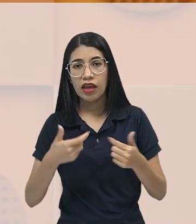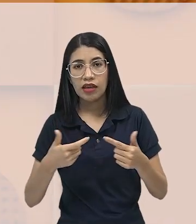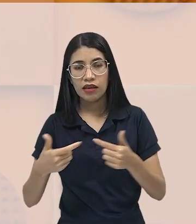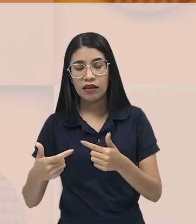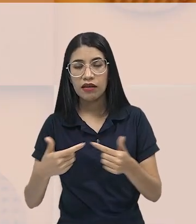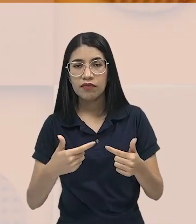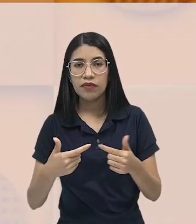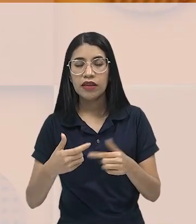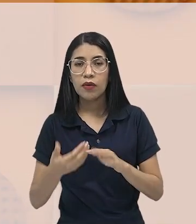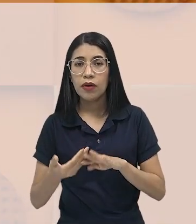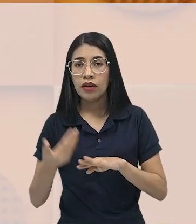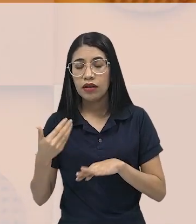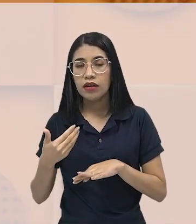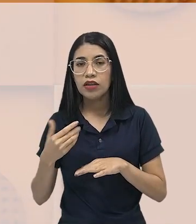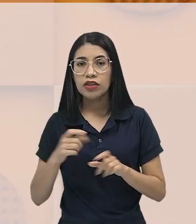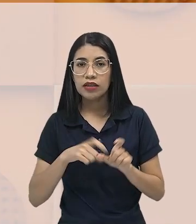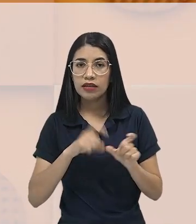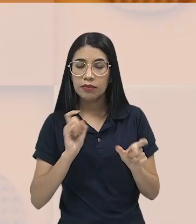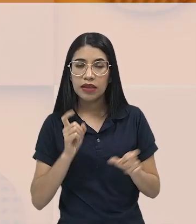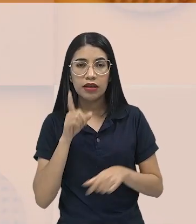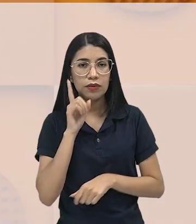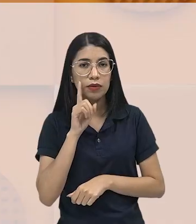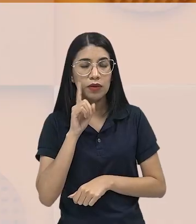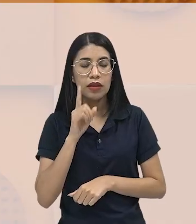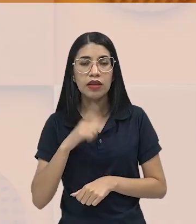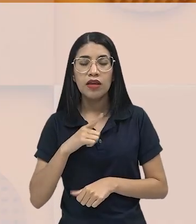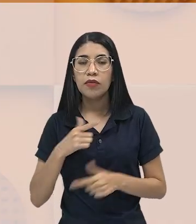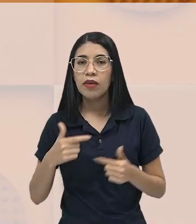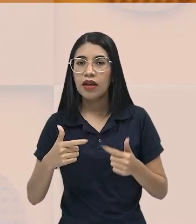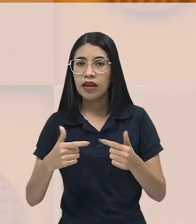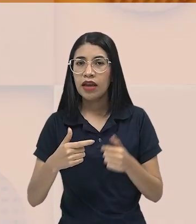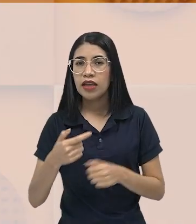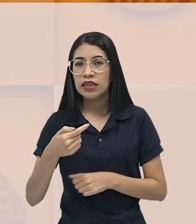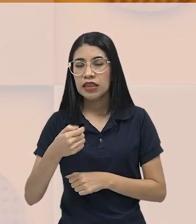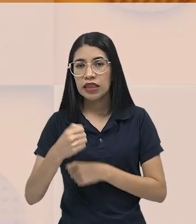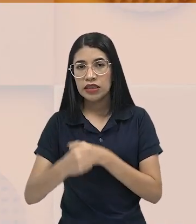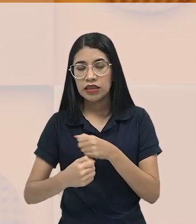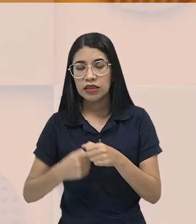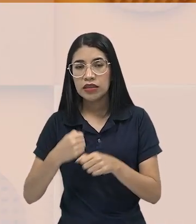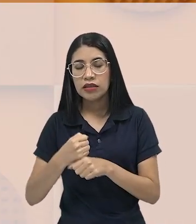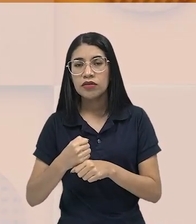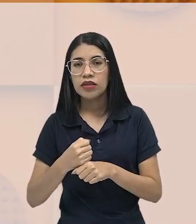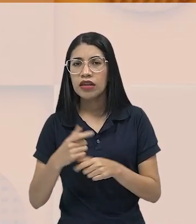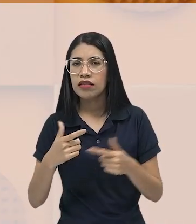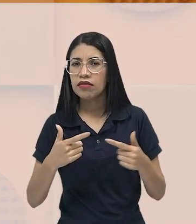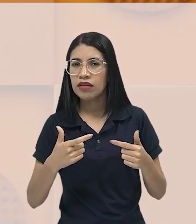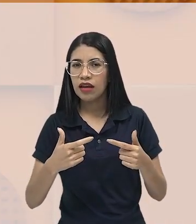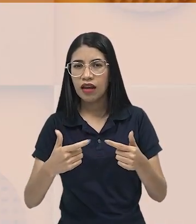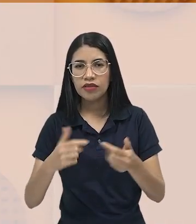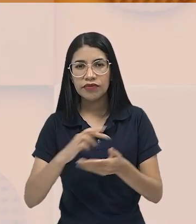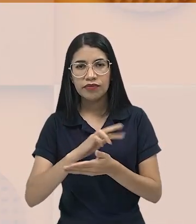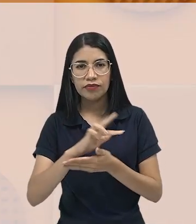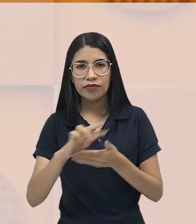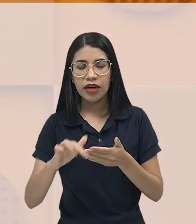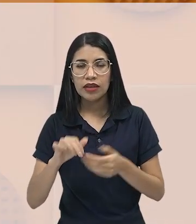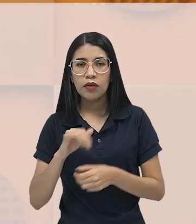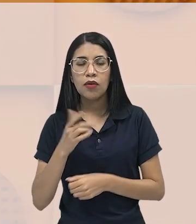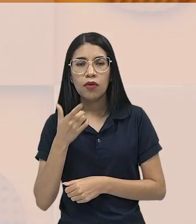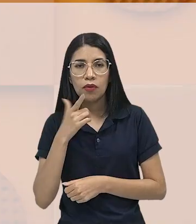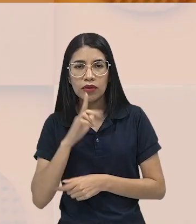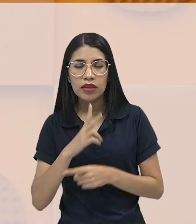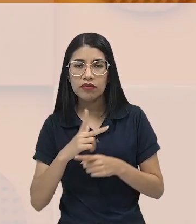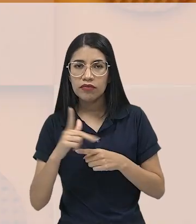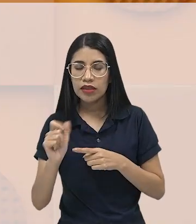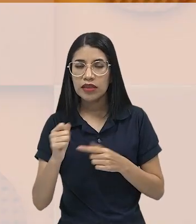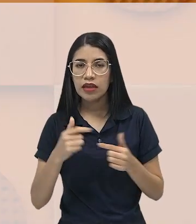da independência americana vai ser a Guerra de 7 Anos, entre outras guerras. Então, assim, por mais que você vença uma guerra, entrar